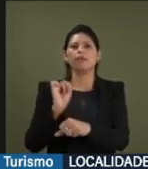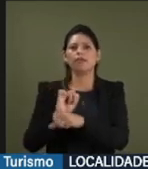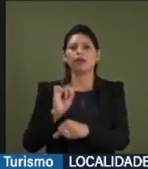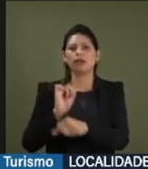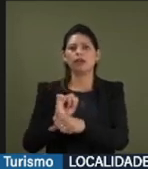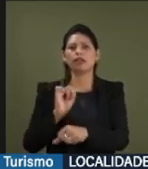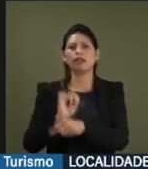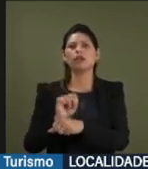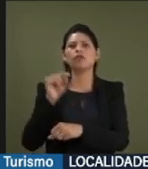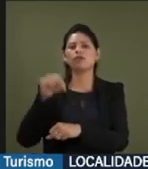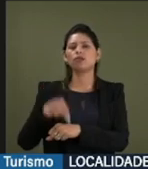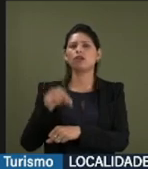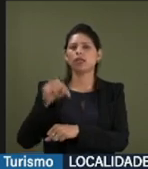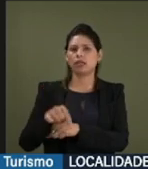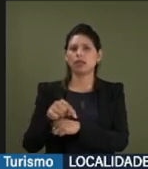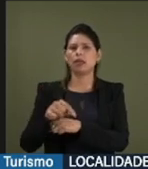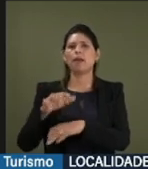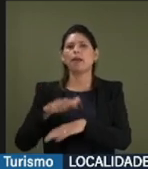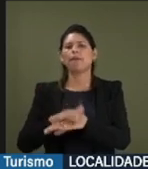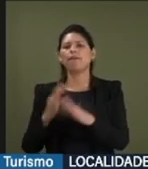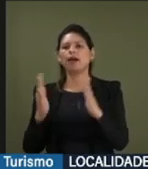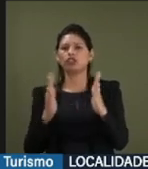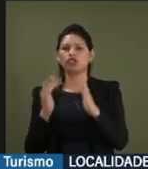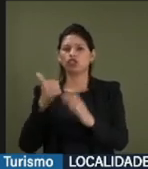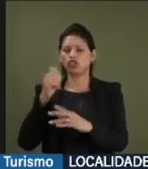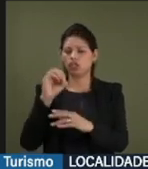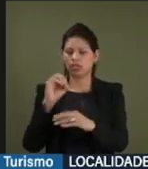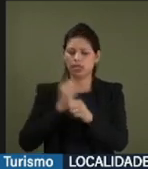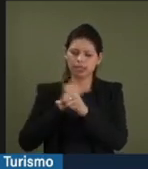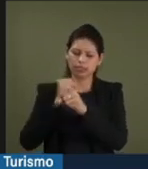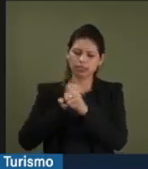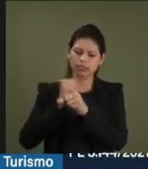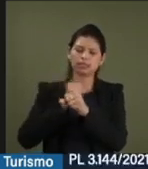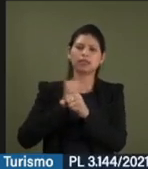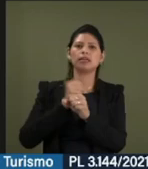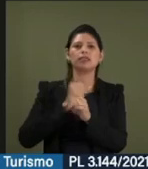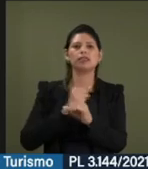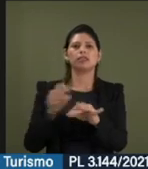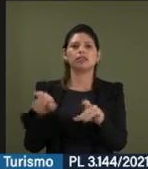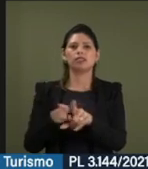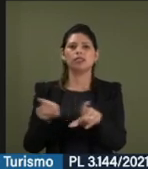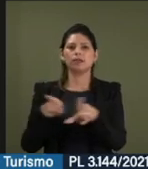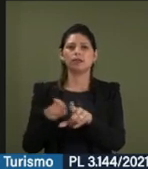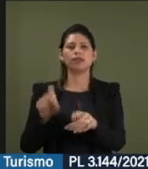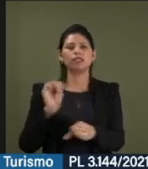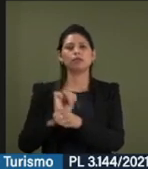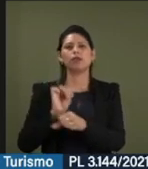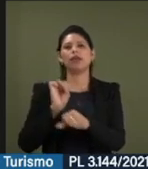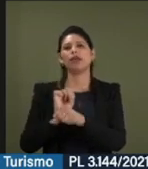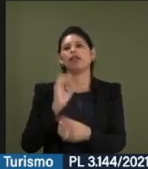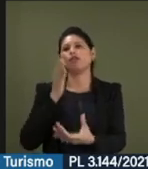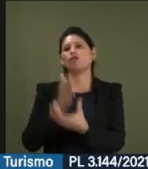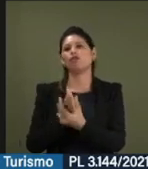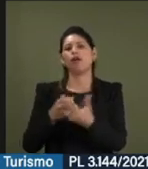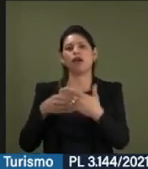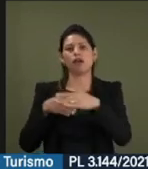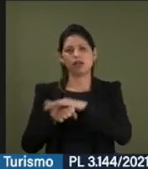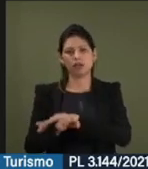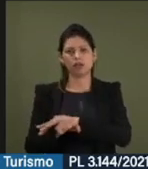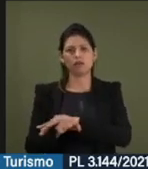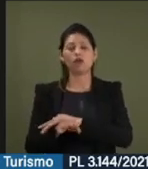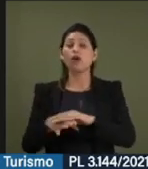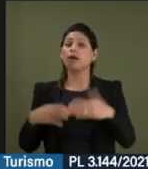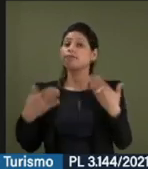sem nenhuma movimentação, aguardando, talvez, a sua prescrição. E isso vai piorar ainda